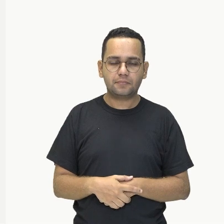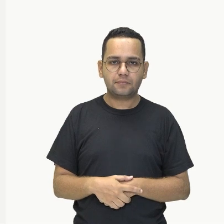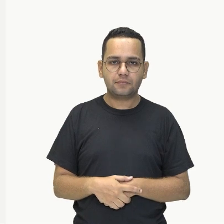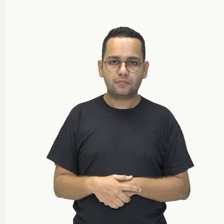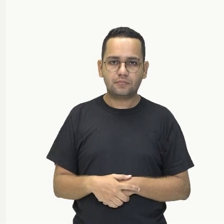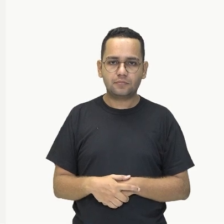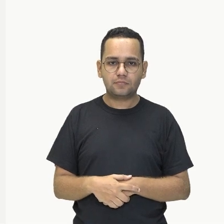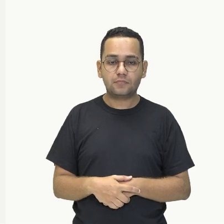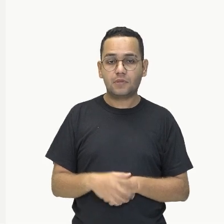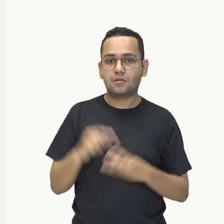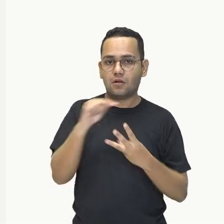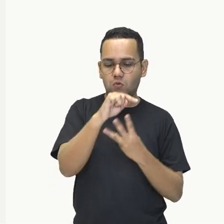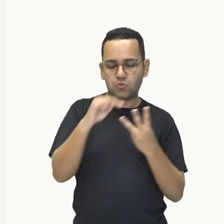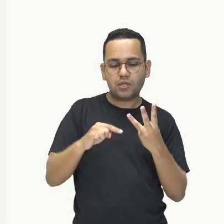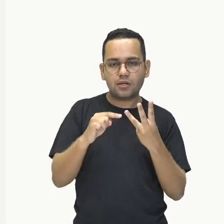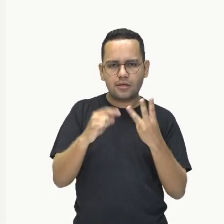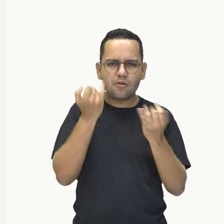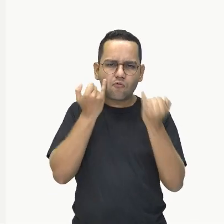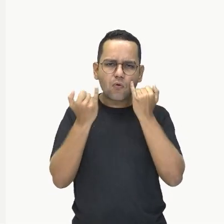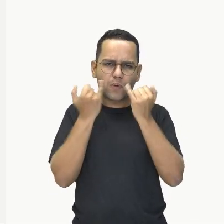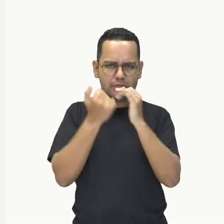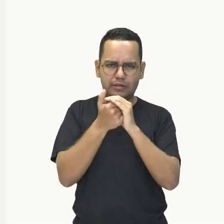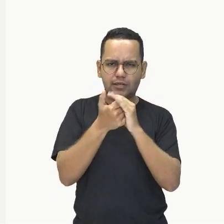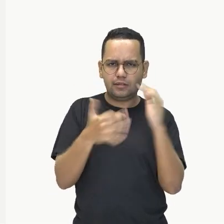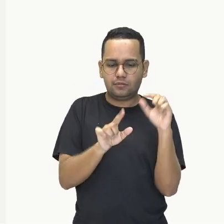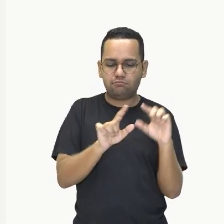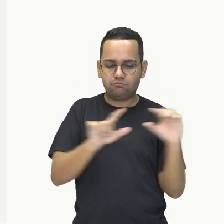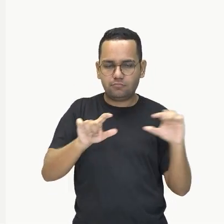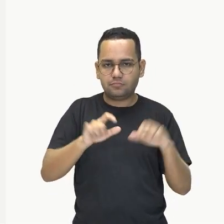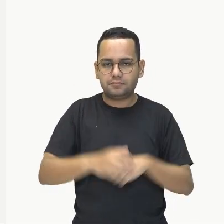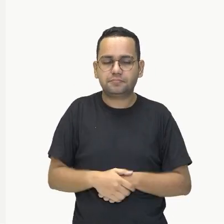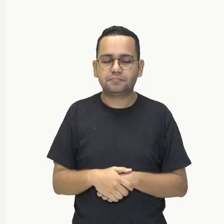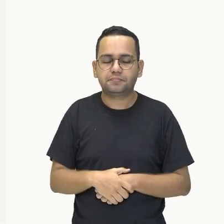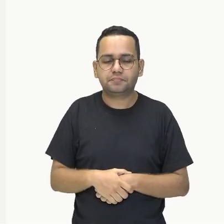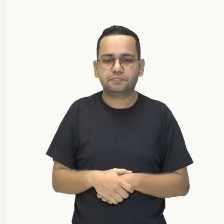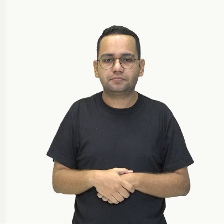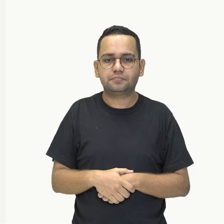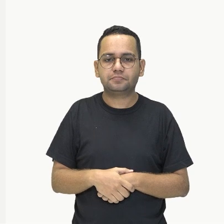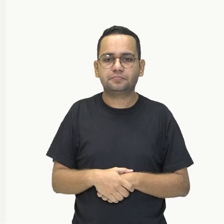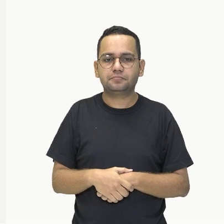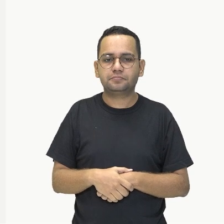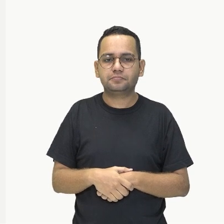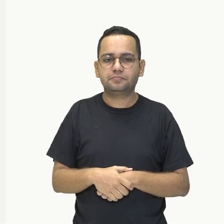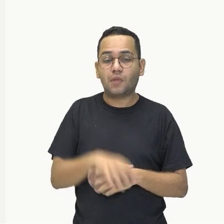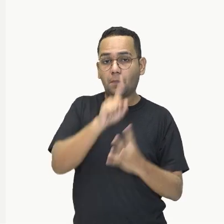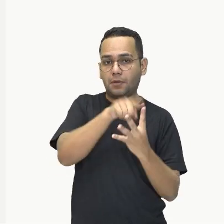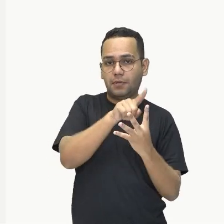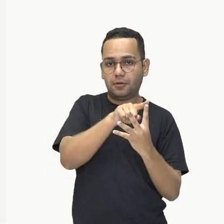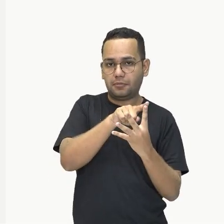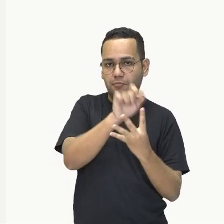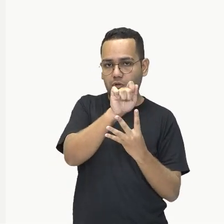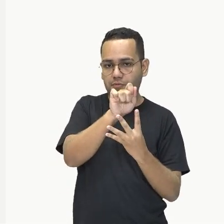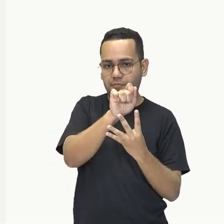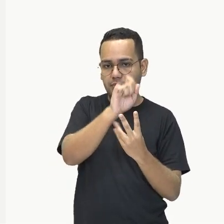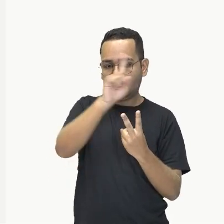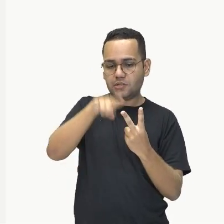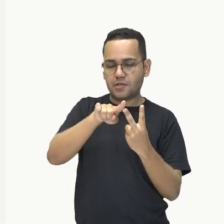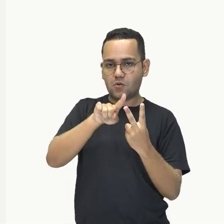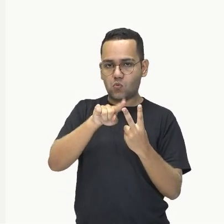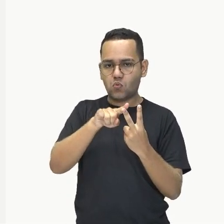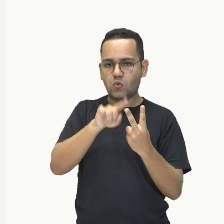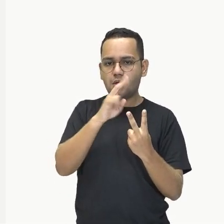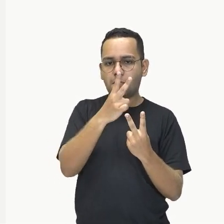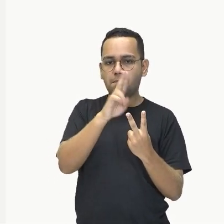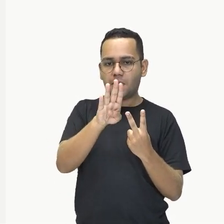Nossos 3 termos, a, nosso próximo termo, 2b, nosso próximo termo,